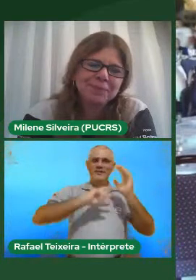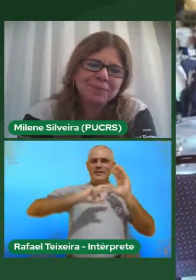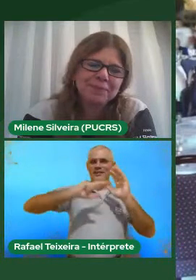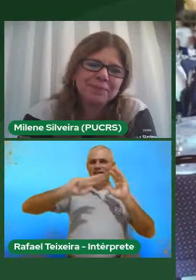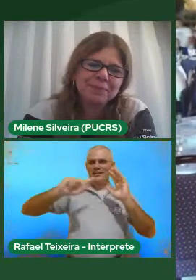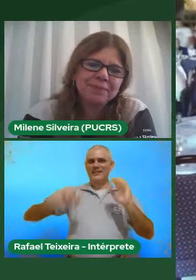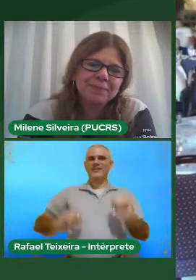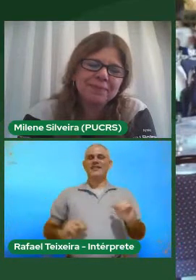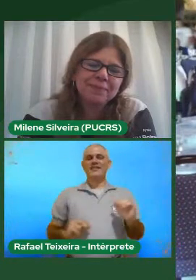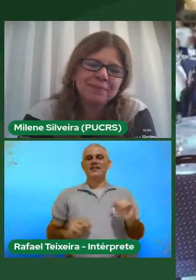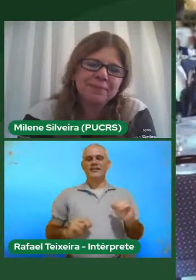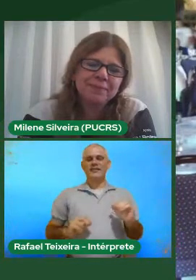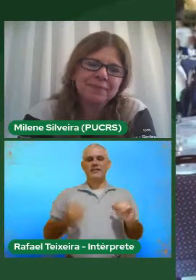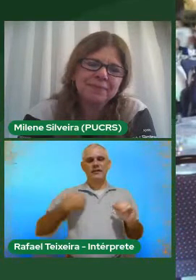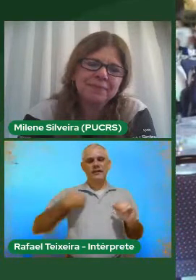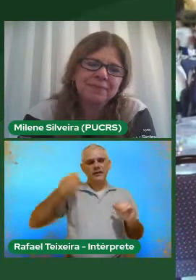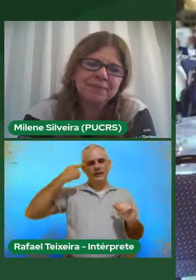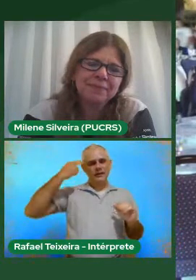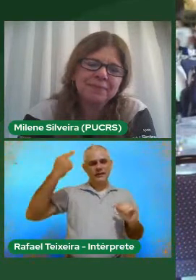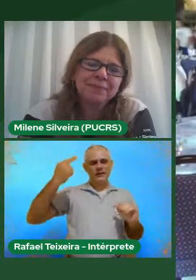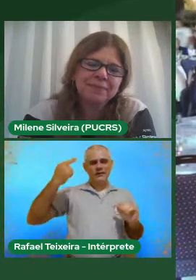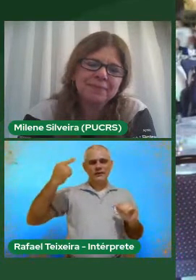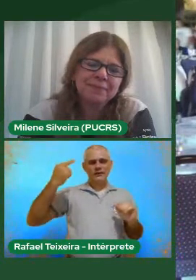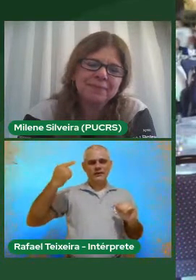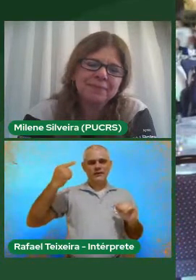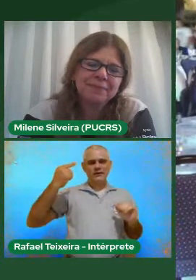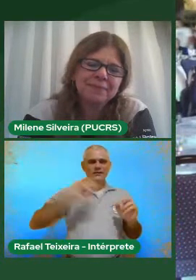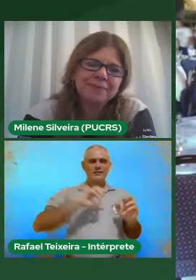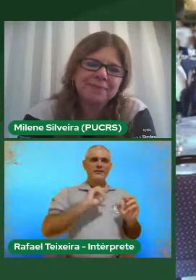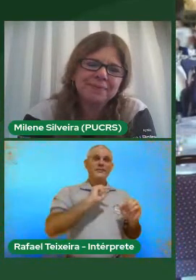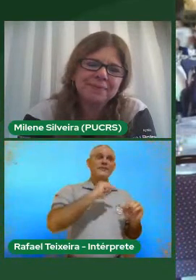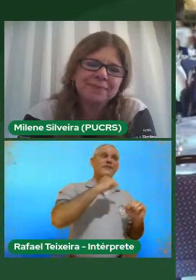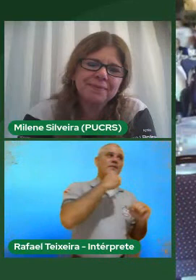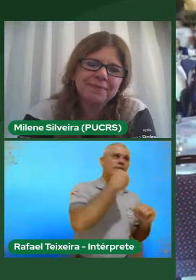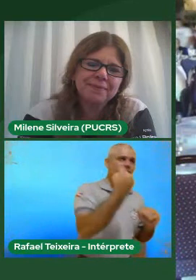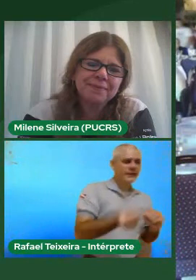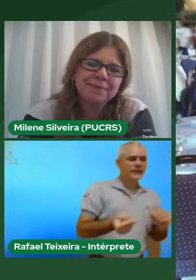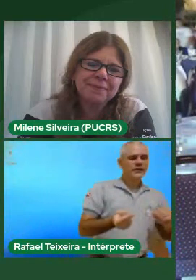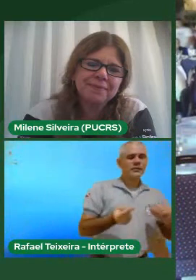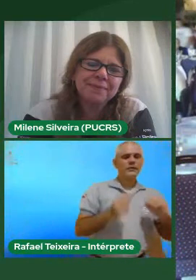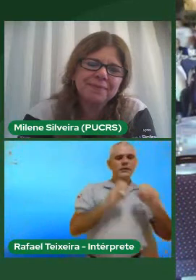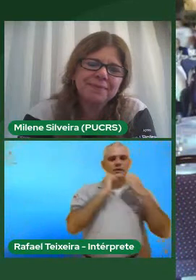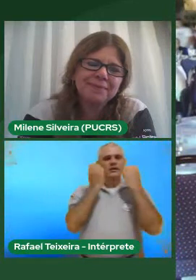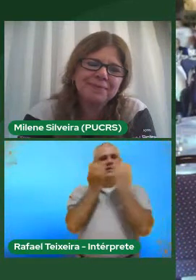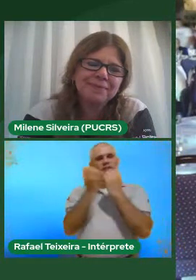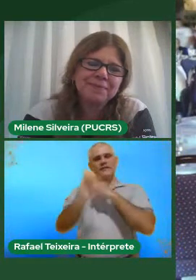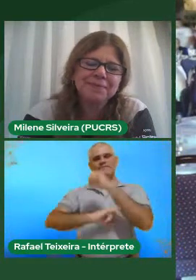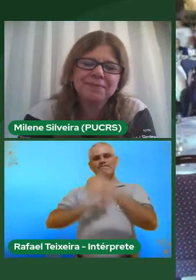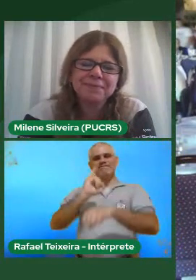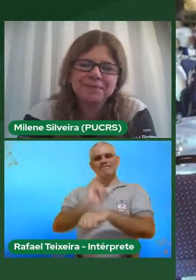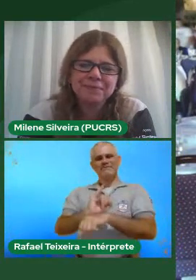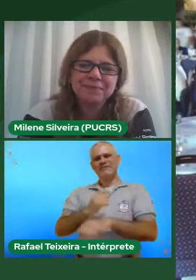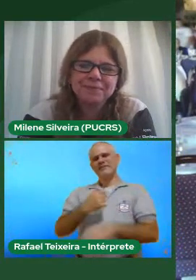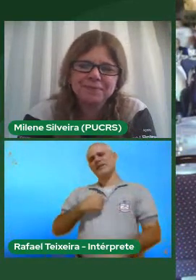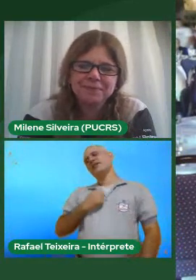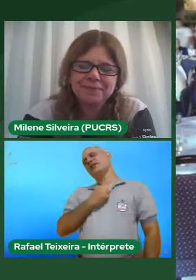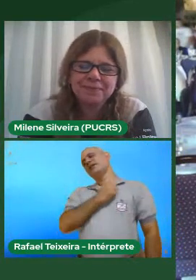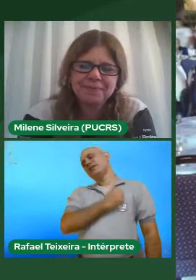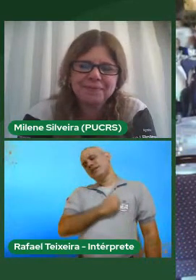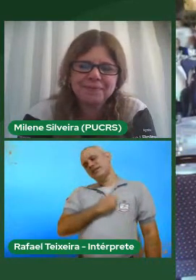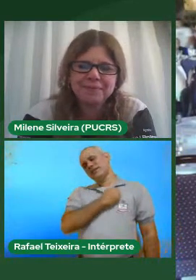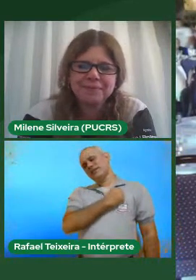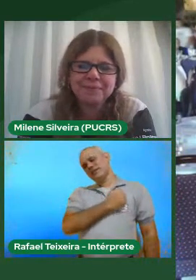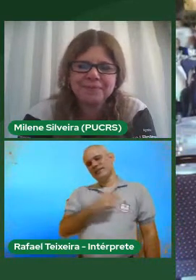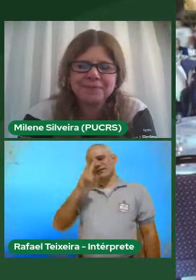recordo porque depois disso tivemos que fazer o evento online. Estou morrendo de saudades para que possamos mais uma vez